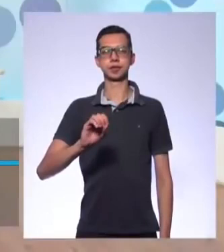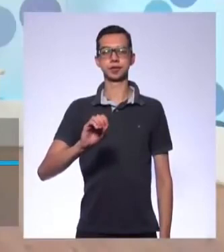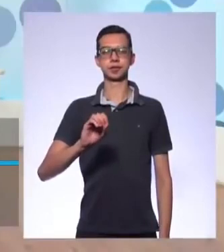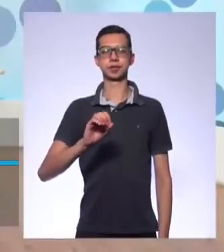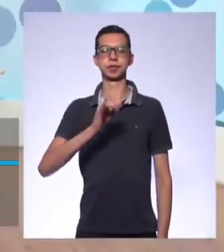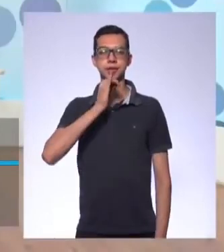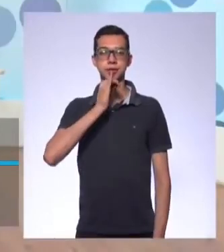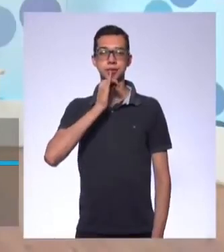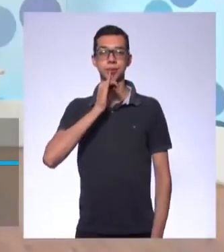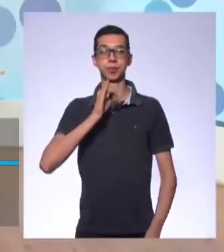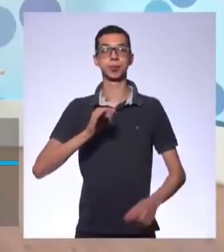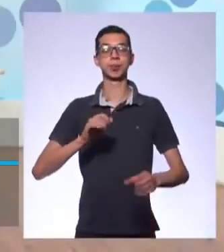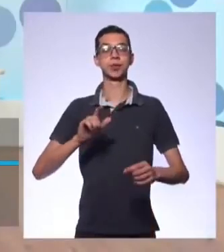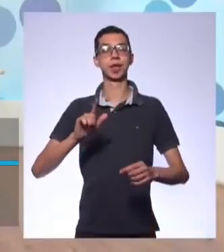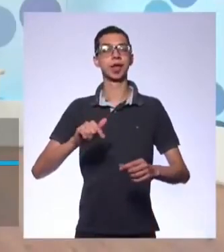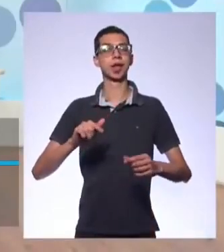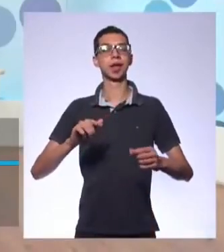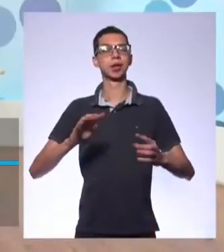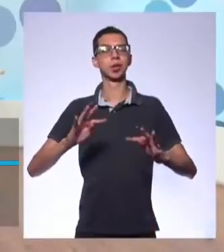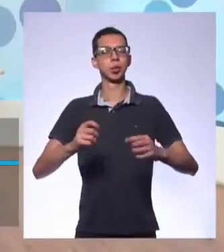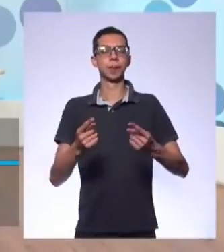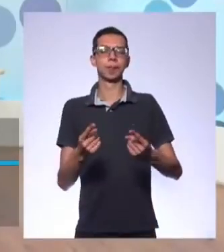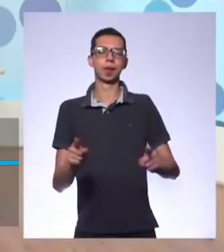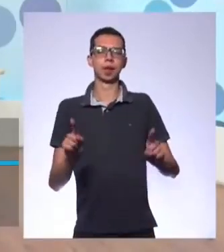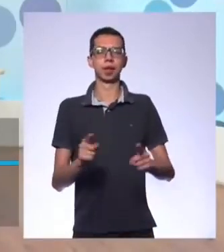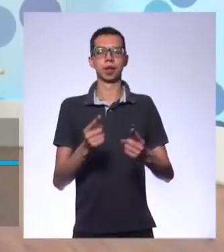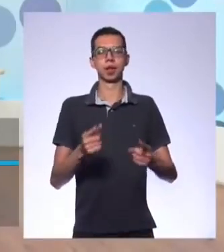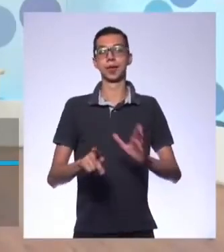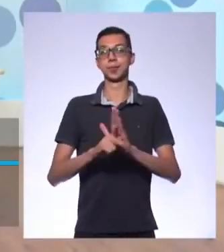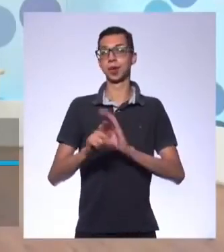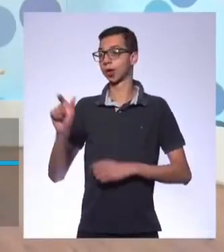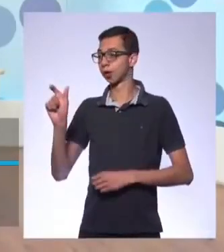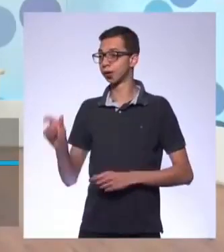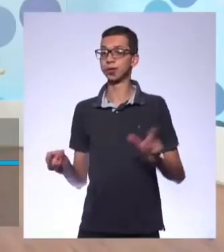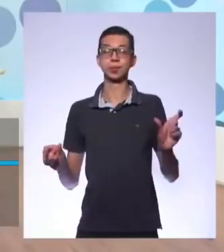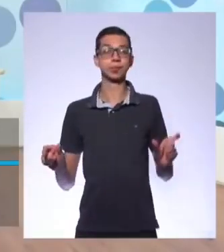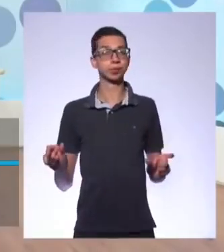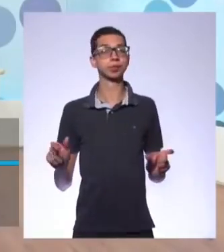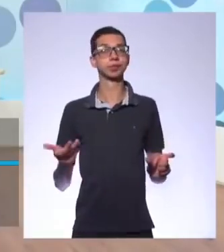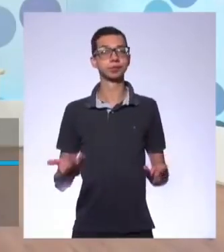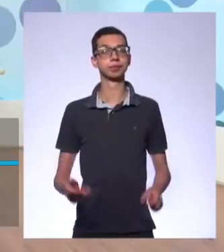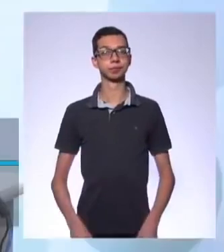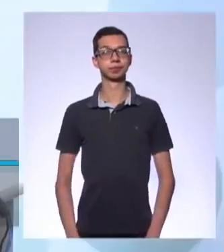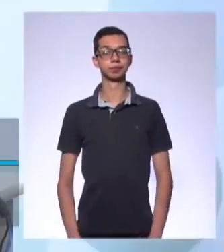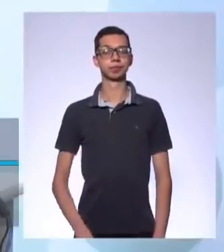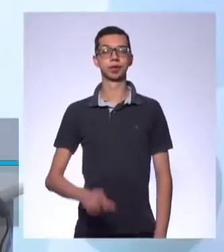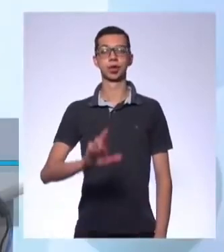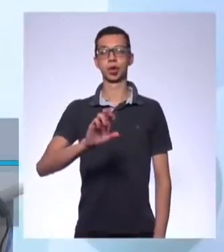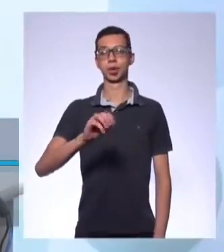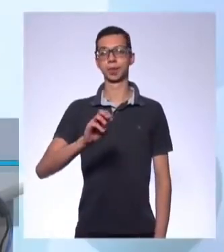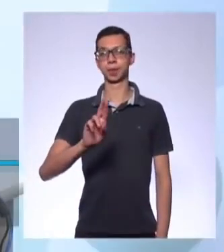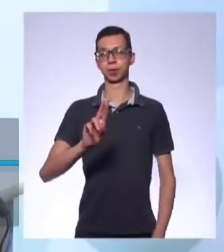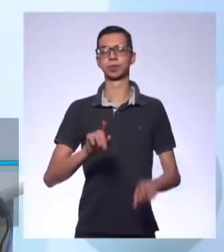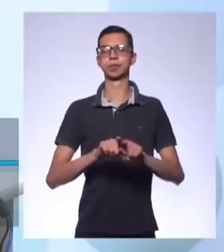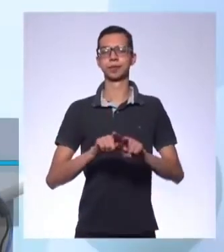aquela serenata, tudo isso remete ali ao Romeu e Julieta, né? E dessa imagem, o que você pode falar para nós? Ah, tá.